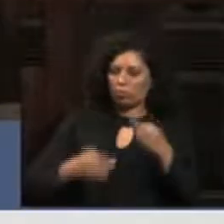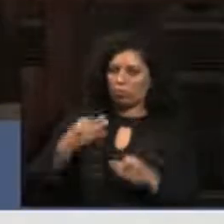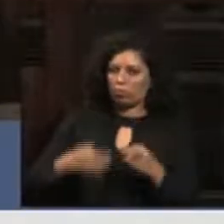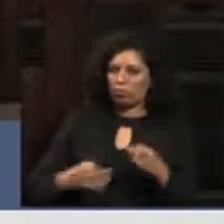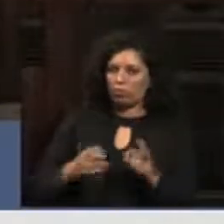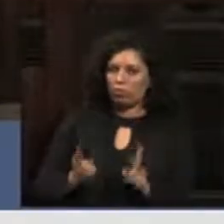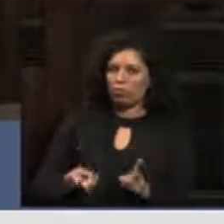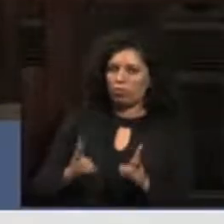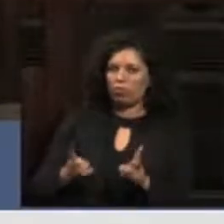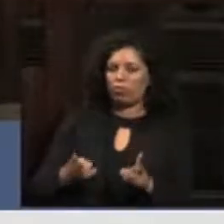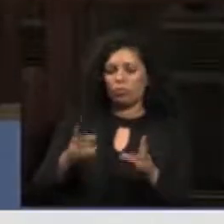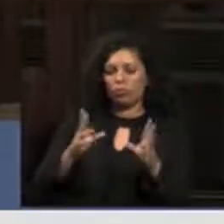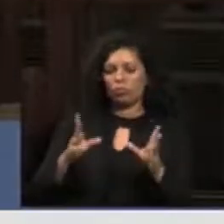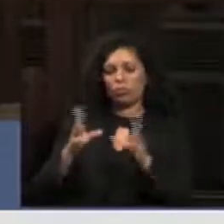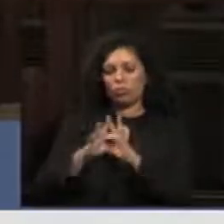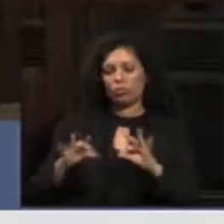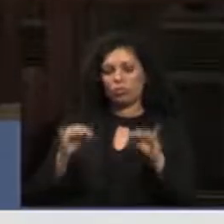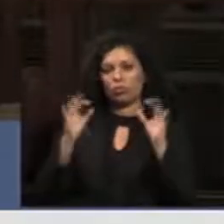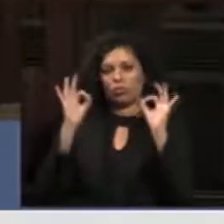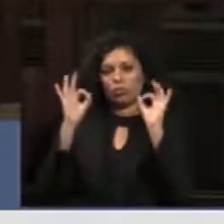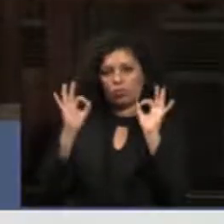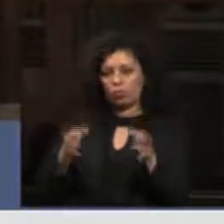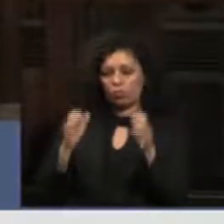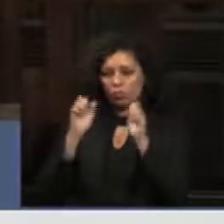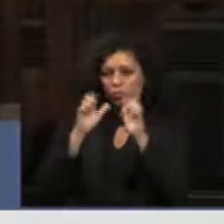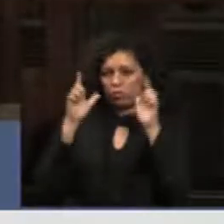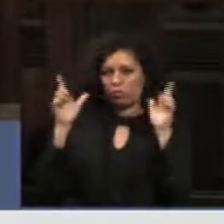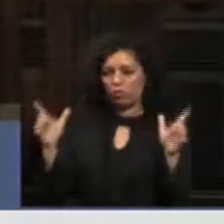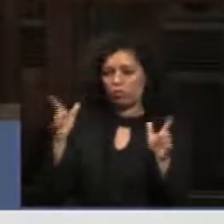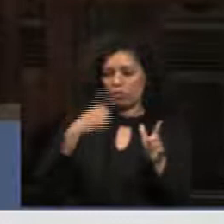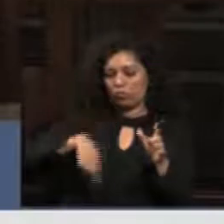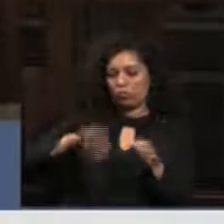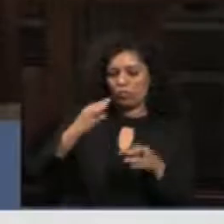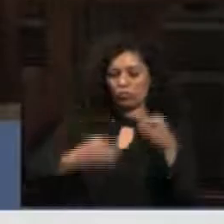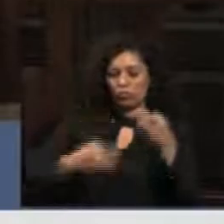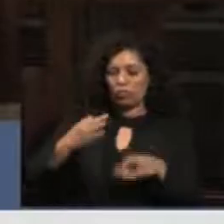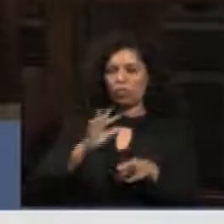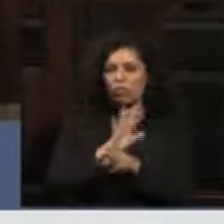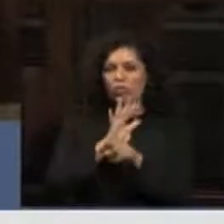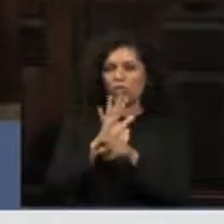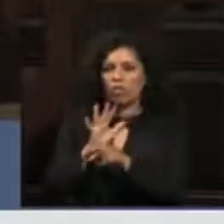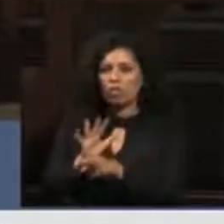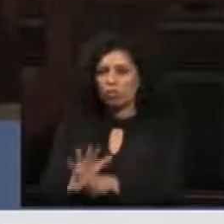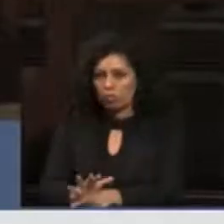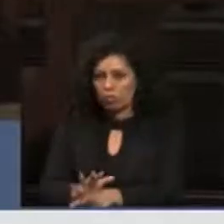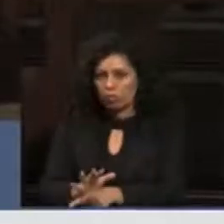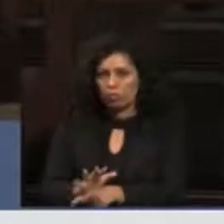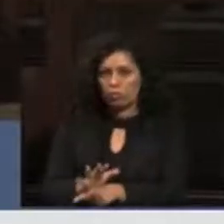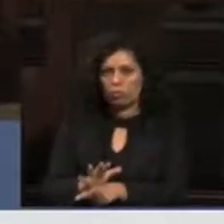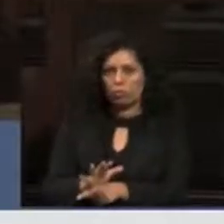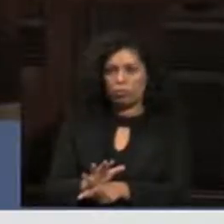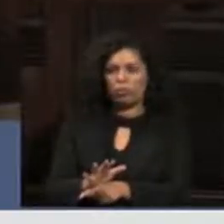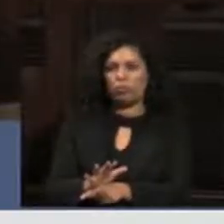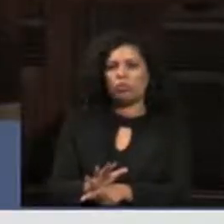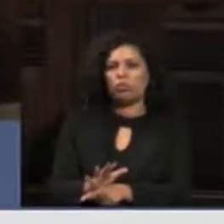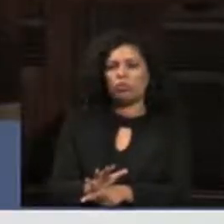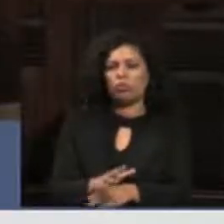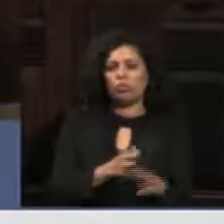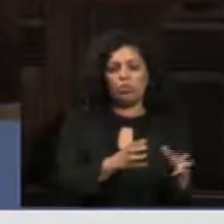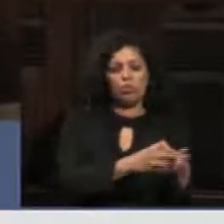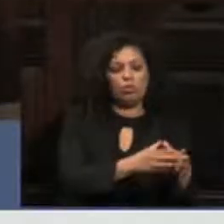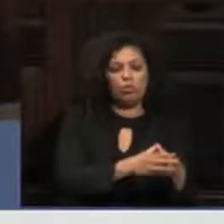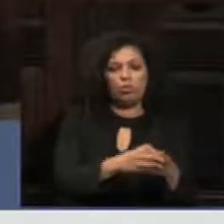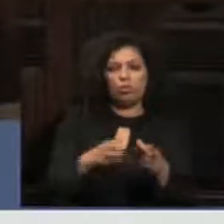maior celeridade e para que sejam mais capazes de garantir, ao mesmo tempo, o amplo direito à